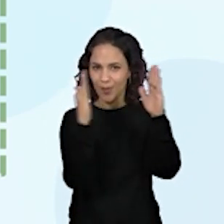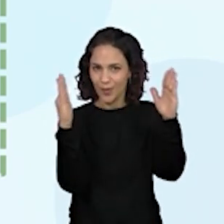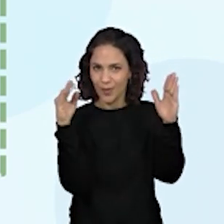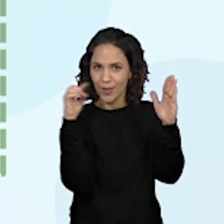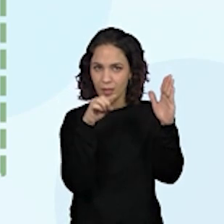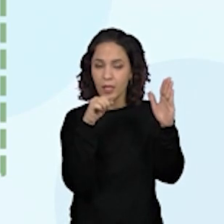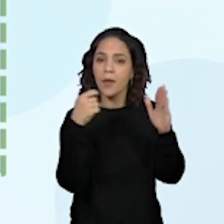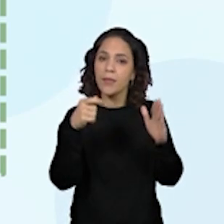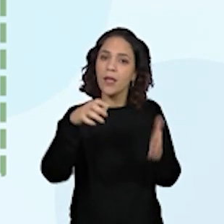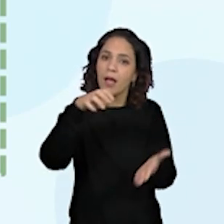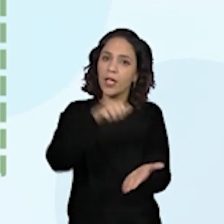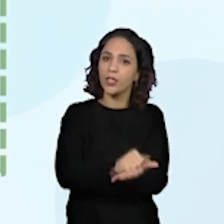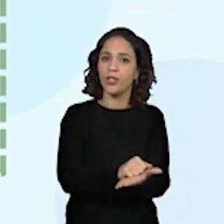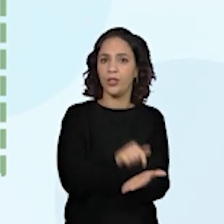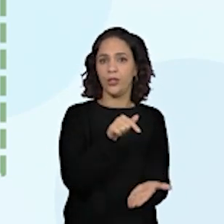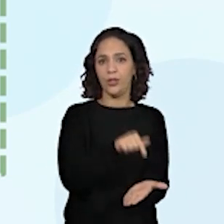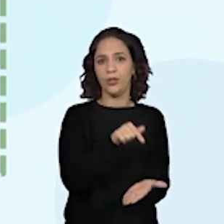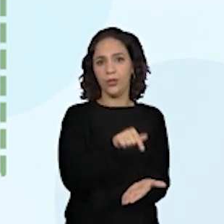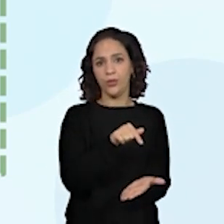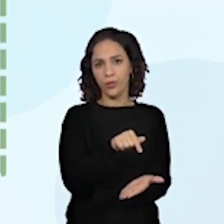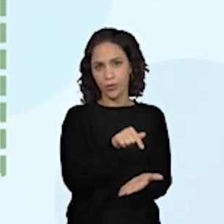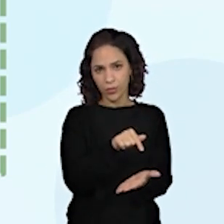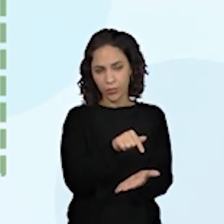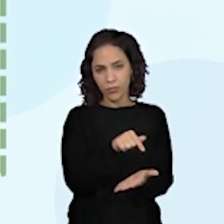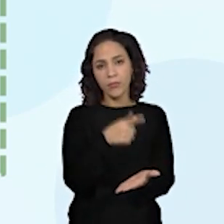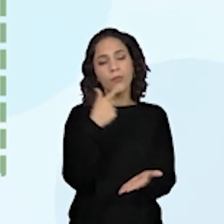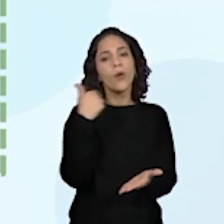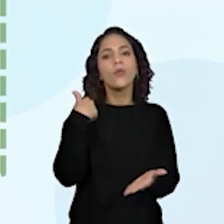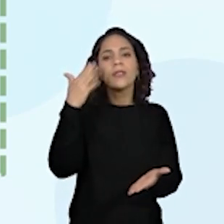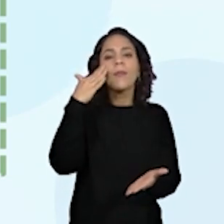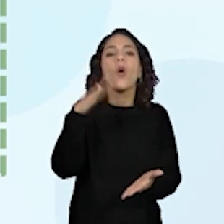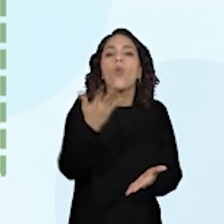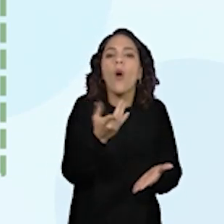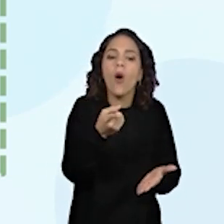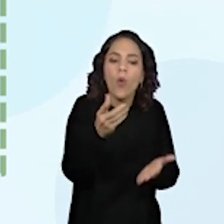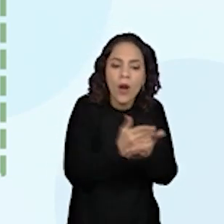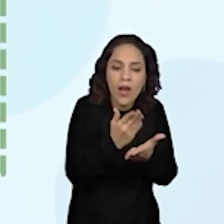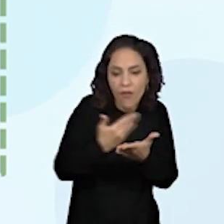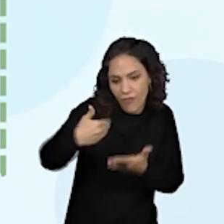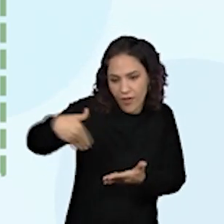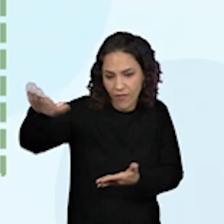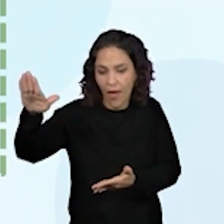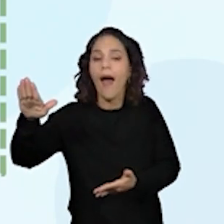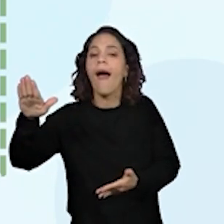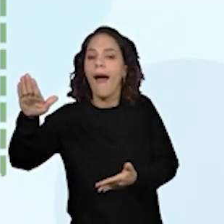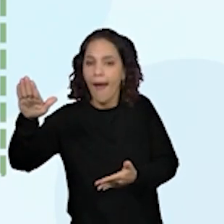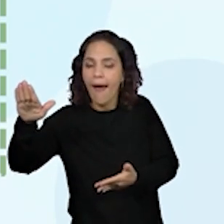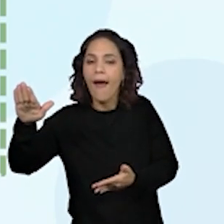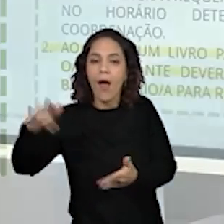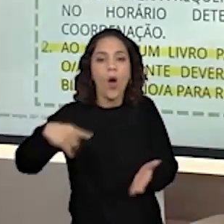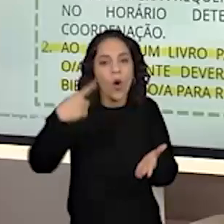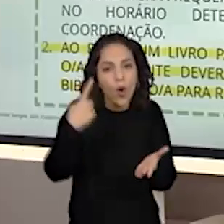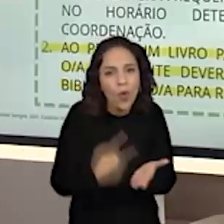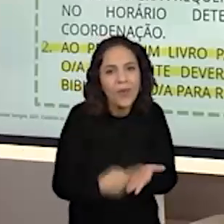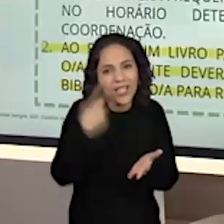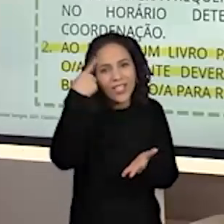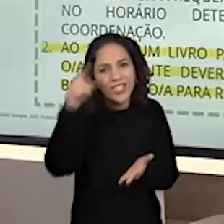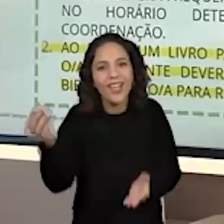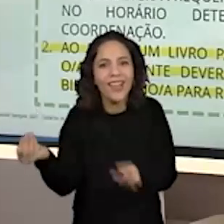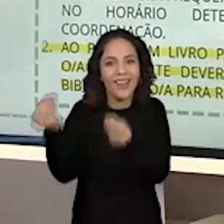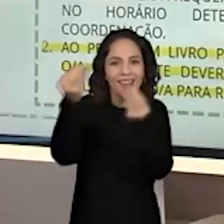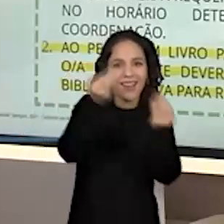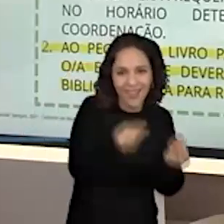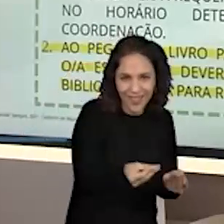bibliotecário para registrá-lo, para que ele tenha controle. Essas duas regras são para a biblioteca.